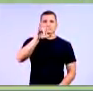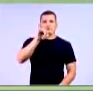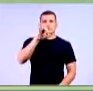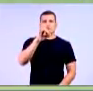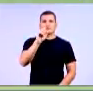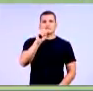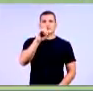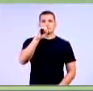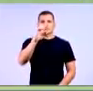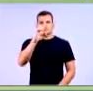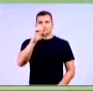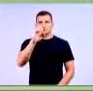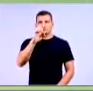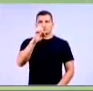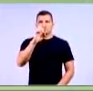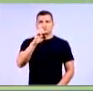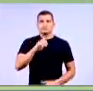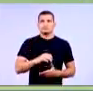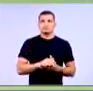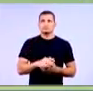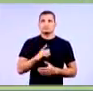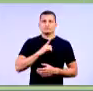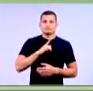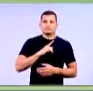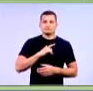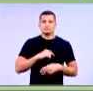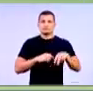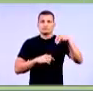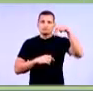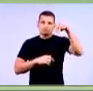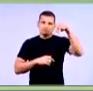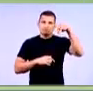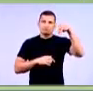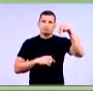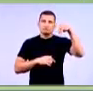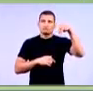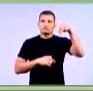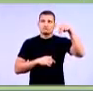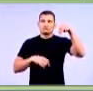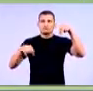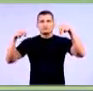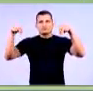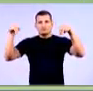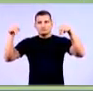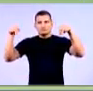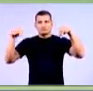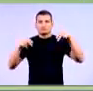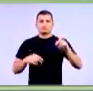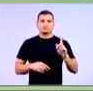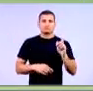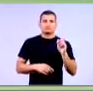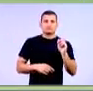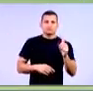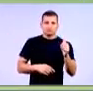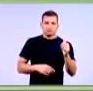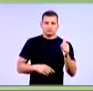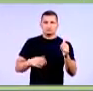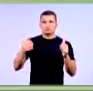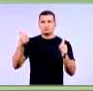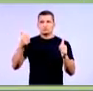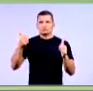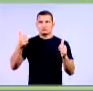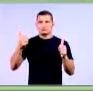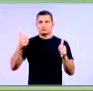as cardinalidades, temos aqui cardinalidade de n para n, cardinalidade de 1 para 1 e